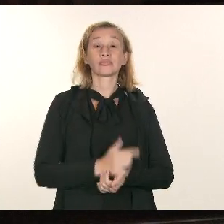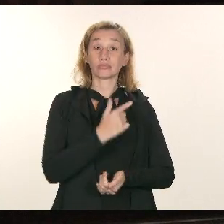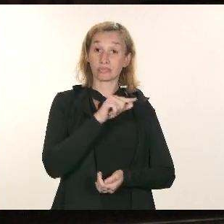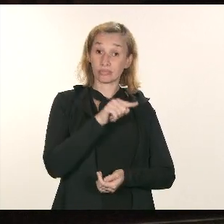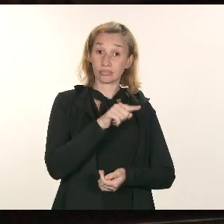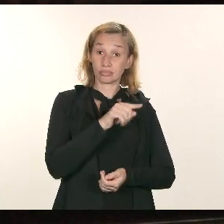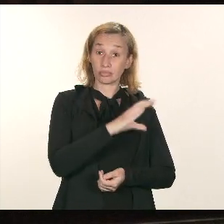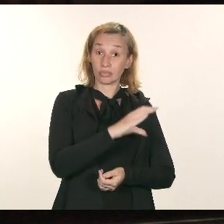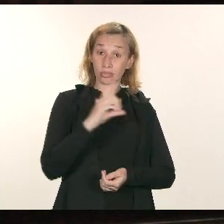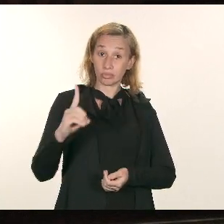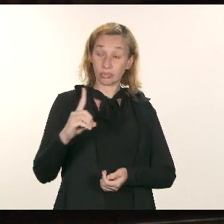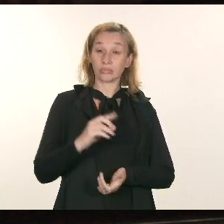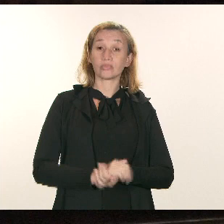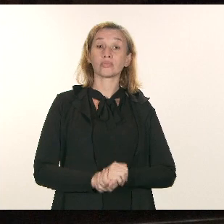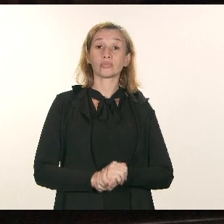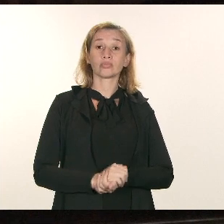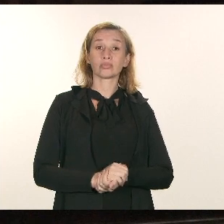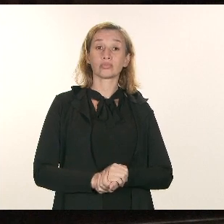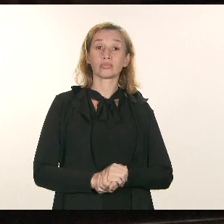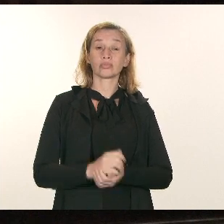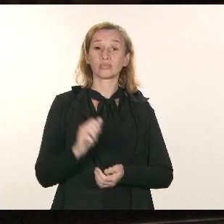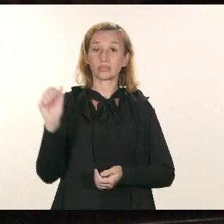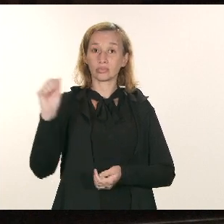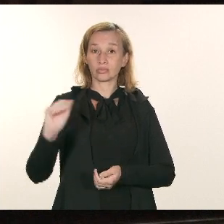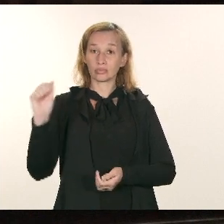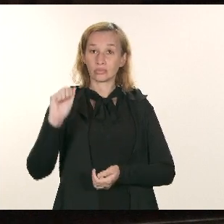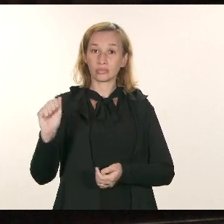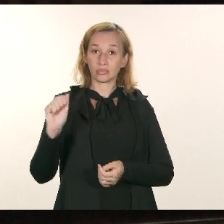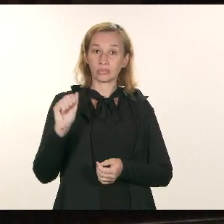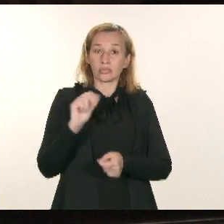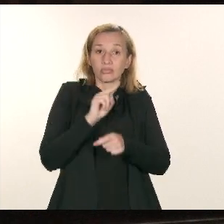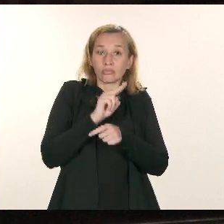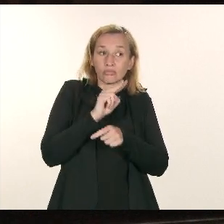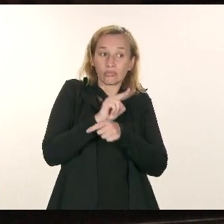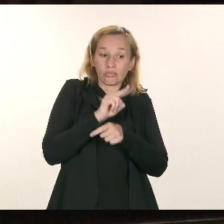coordena a assessoria fiscal